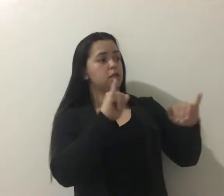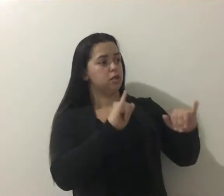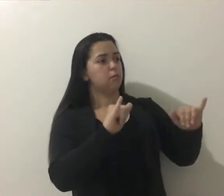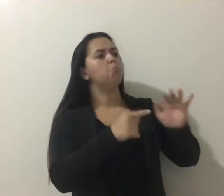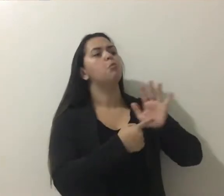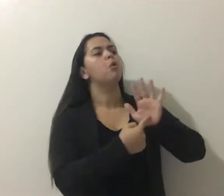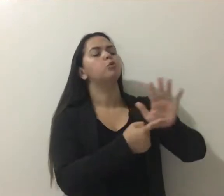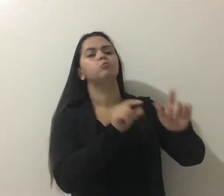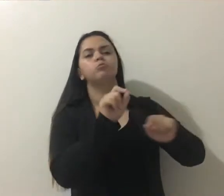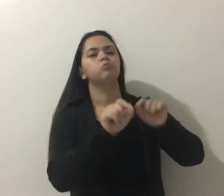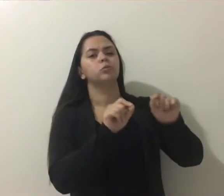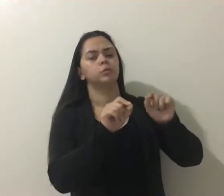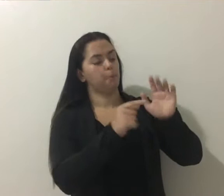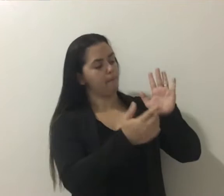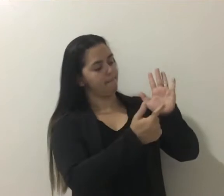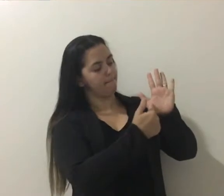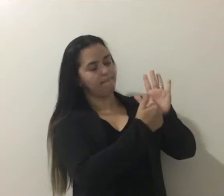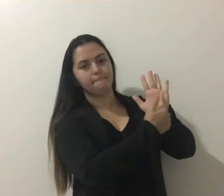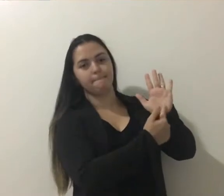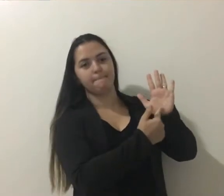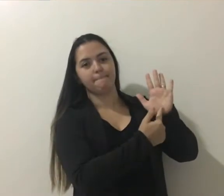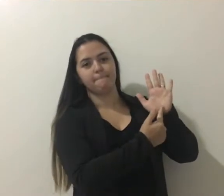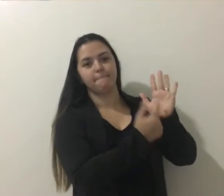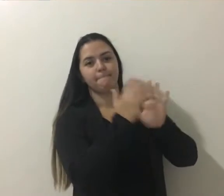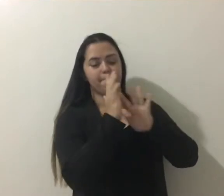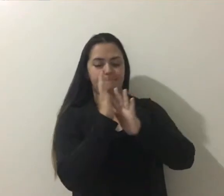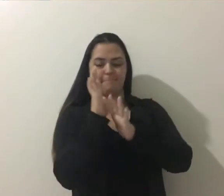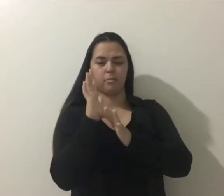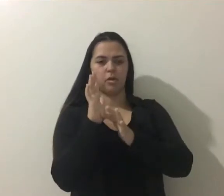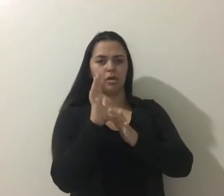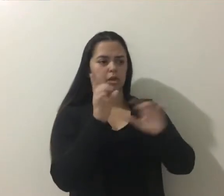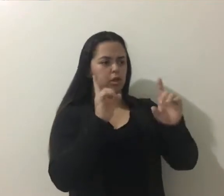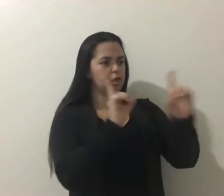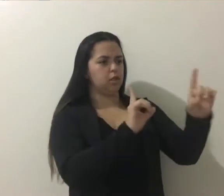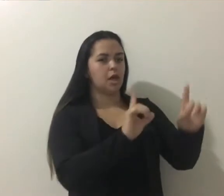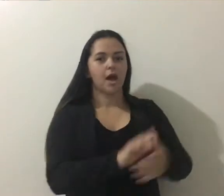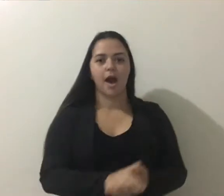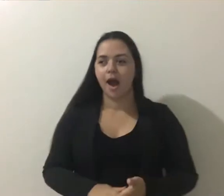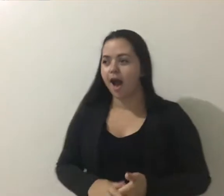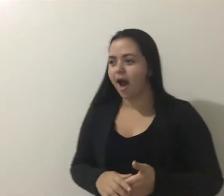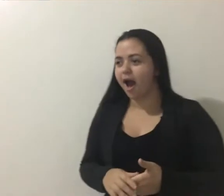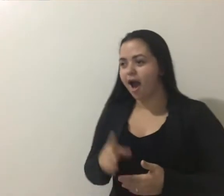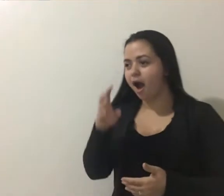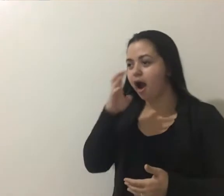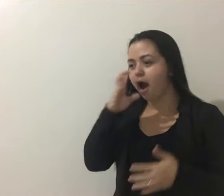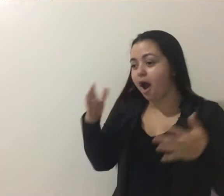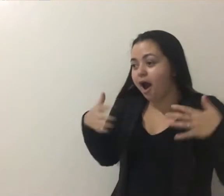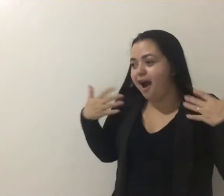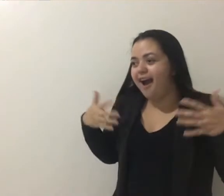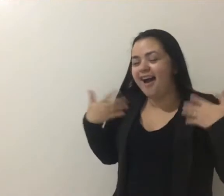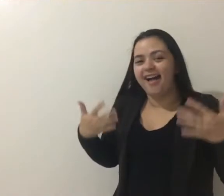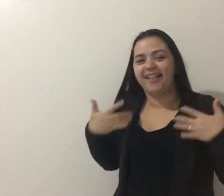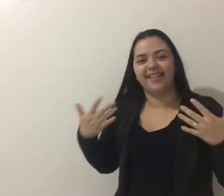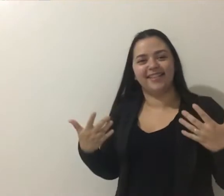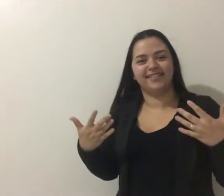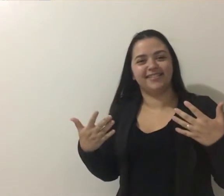mostrou as mãos e o lado. Então os discípulos se alegraram ao ver o Senhor. E